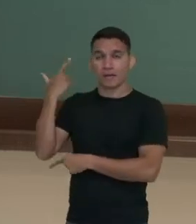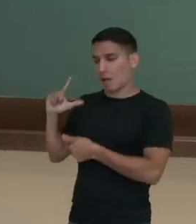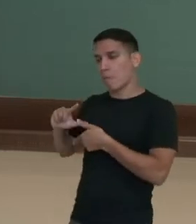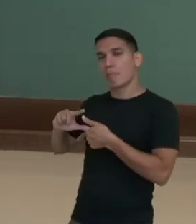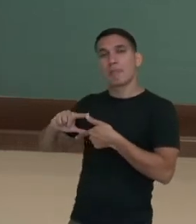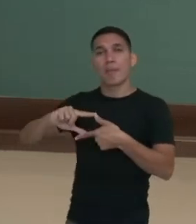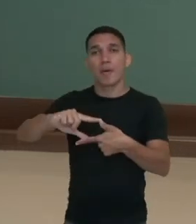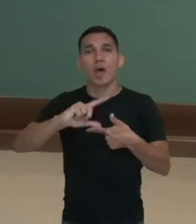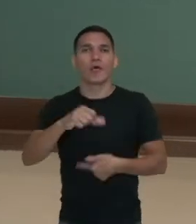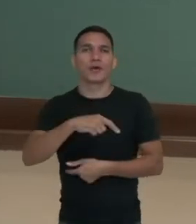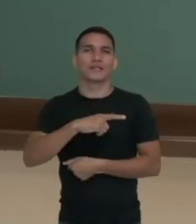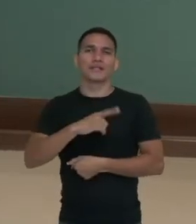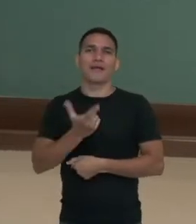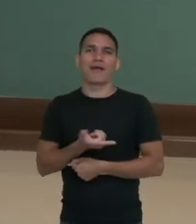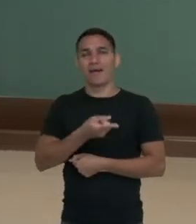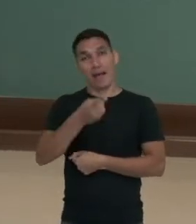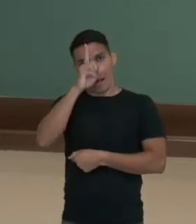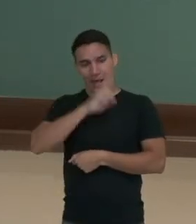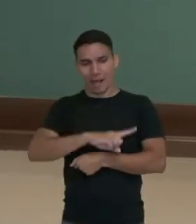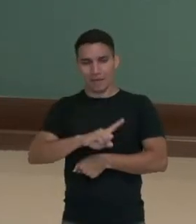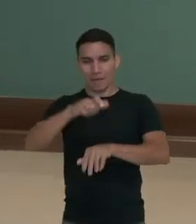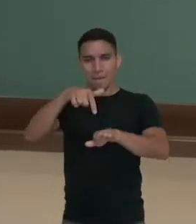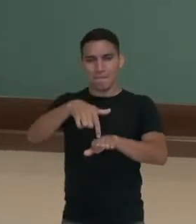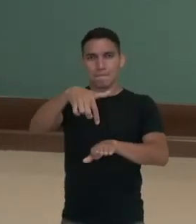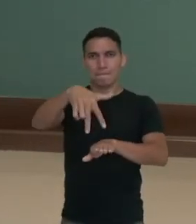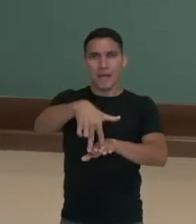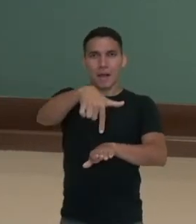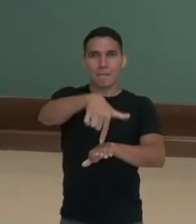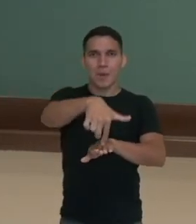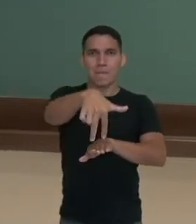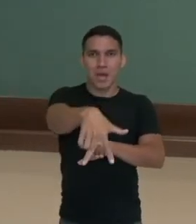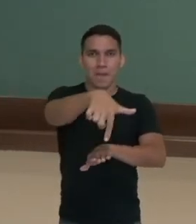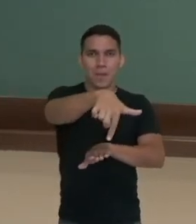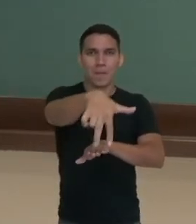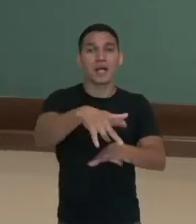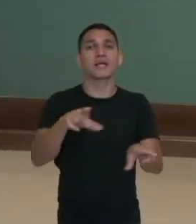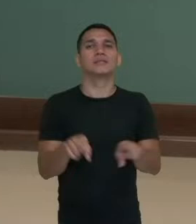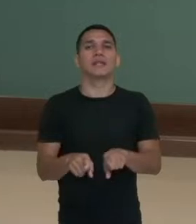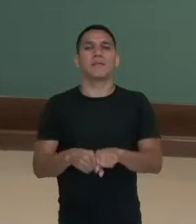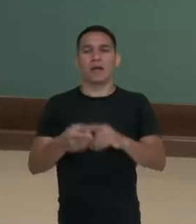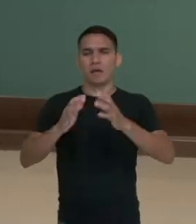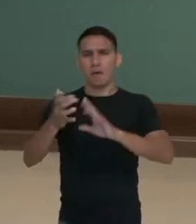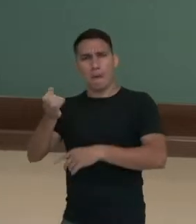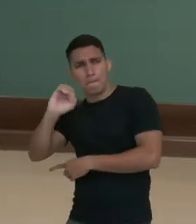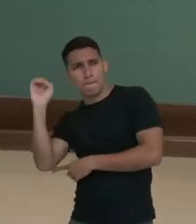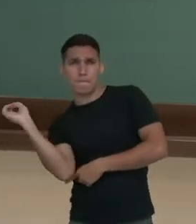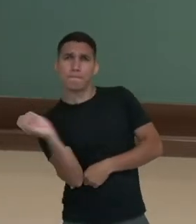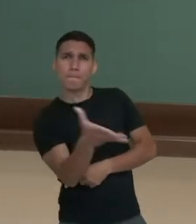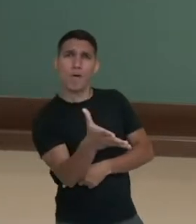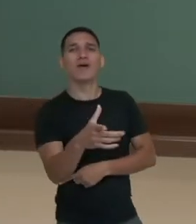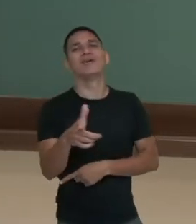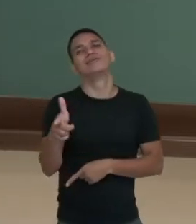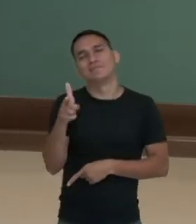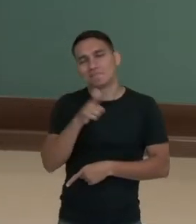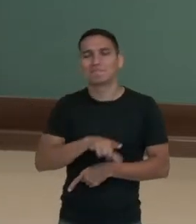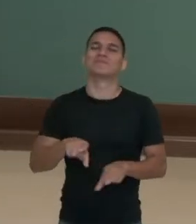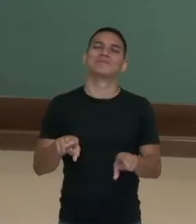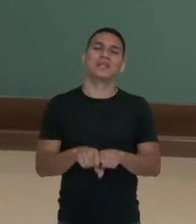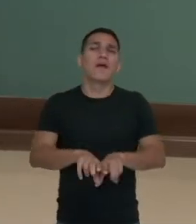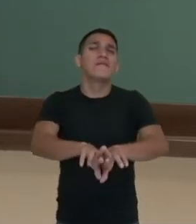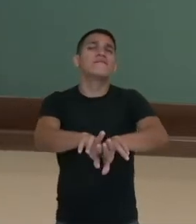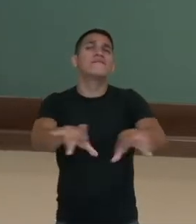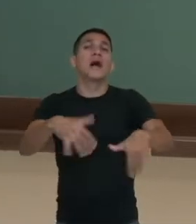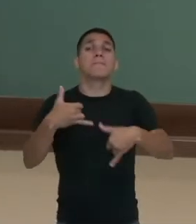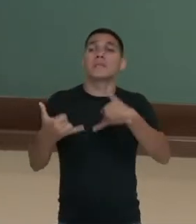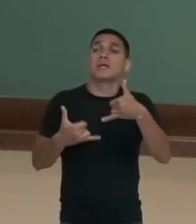tradicionais, amarelinha, né, queimada, né, várias